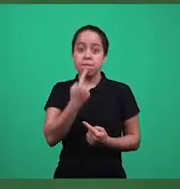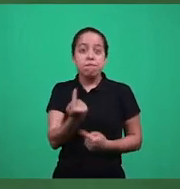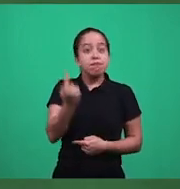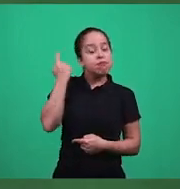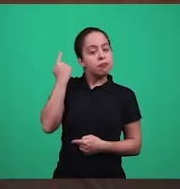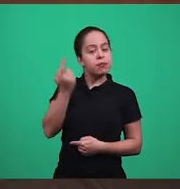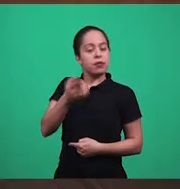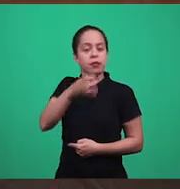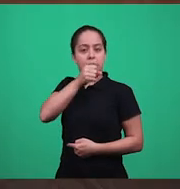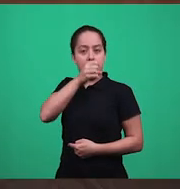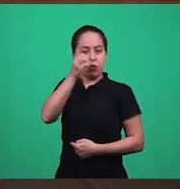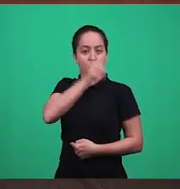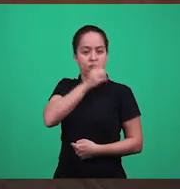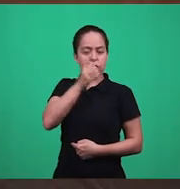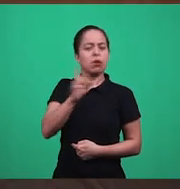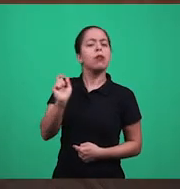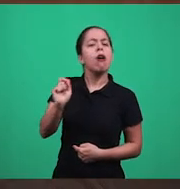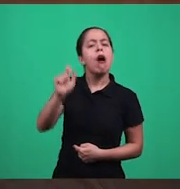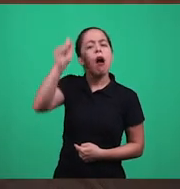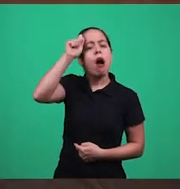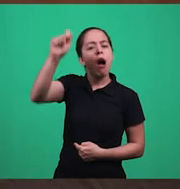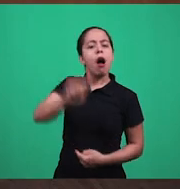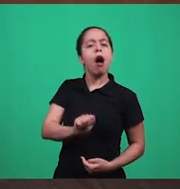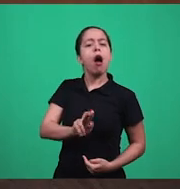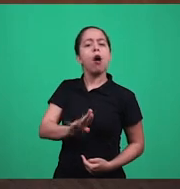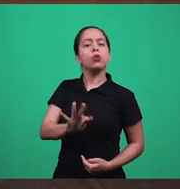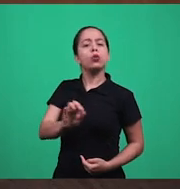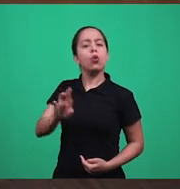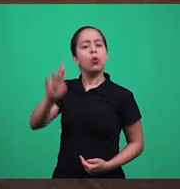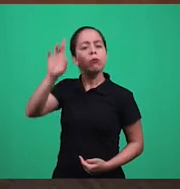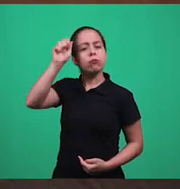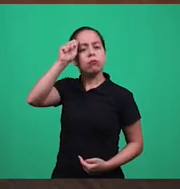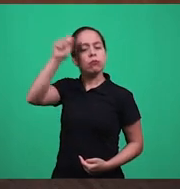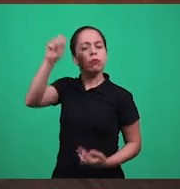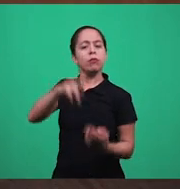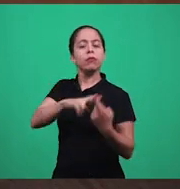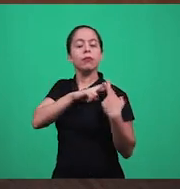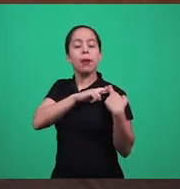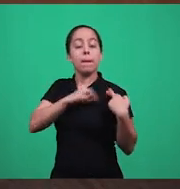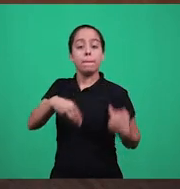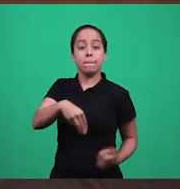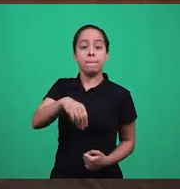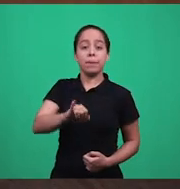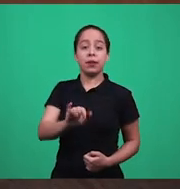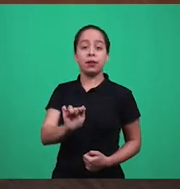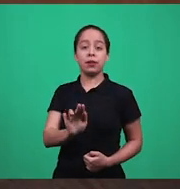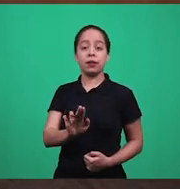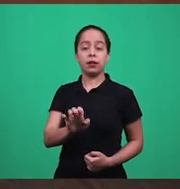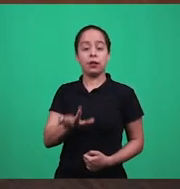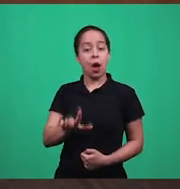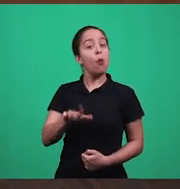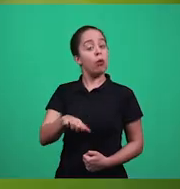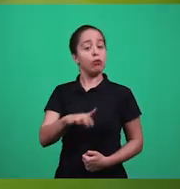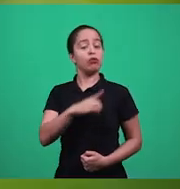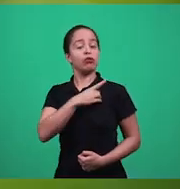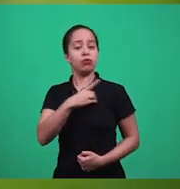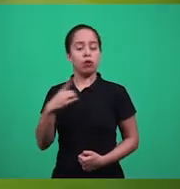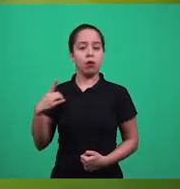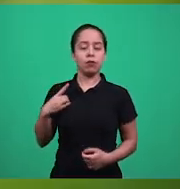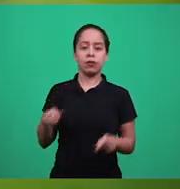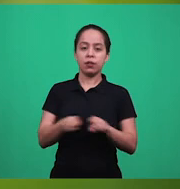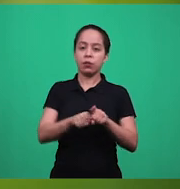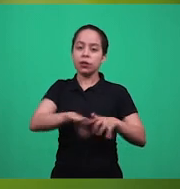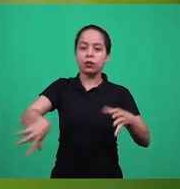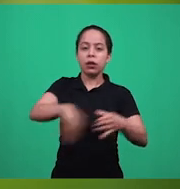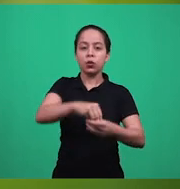semana, de autoria do pesquisador Miguel Faria Lima, que é diácono